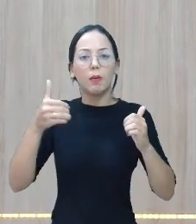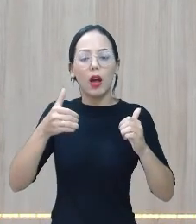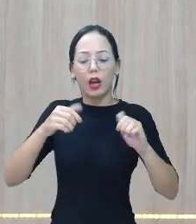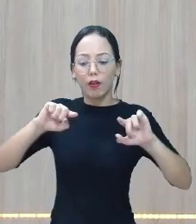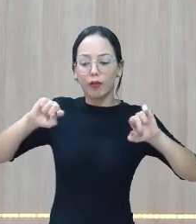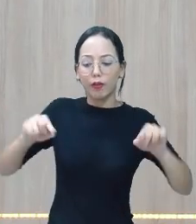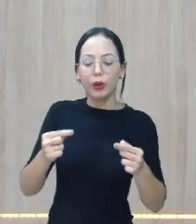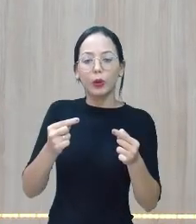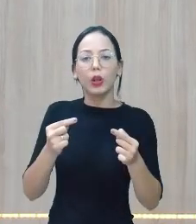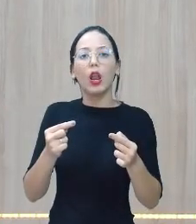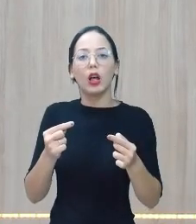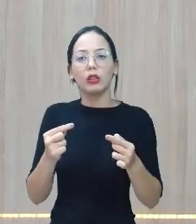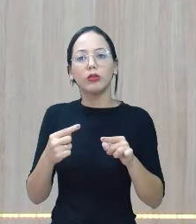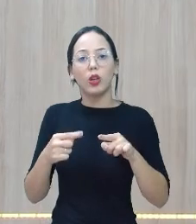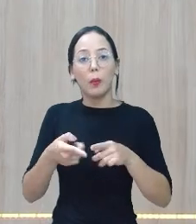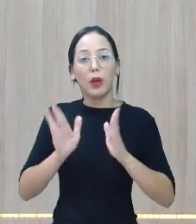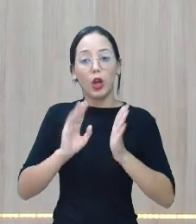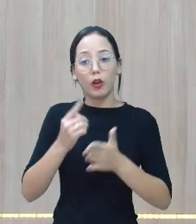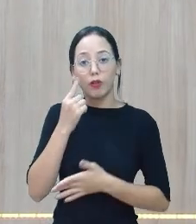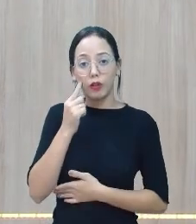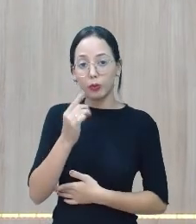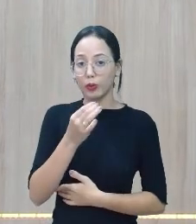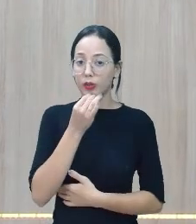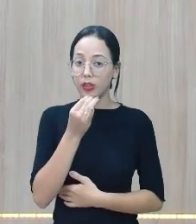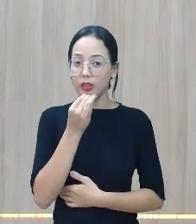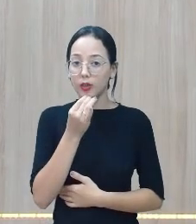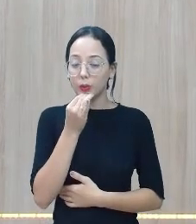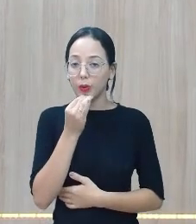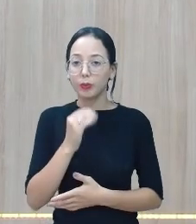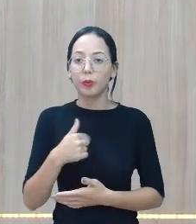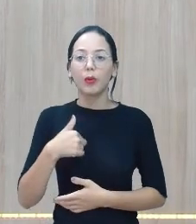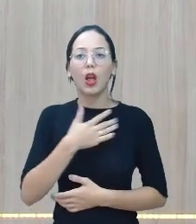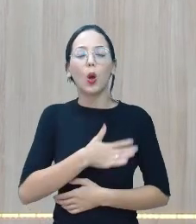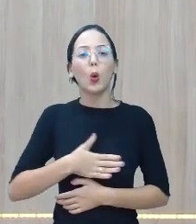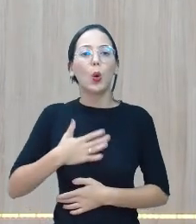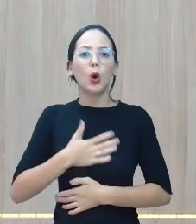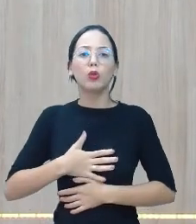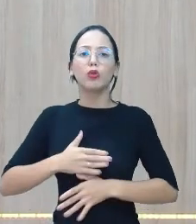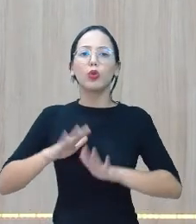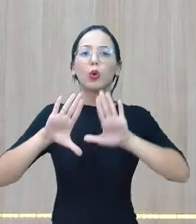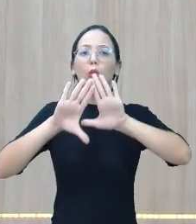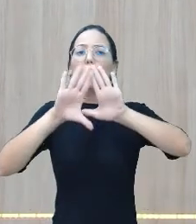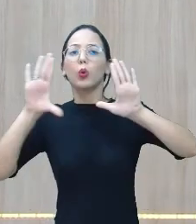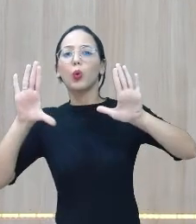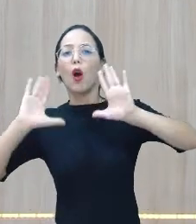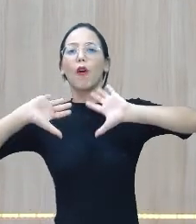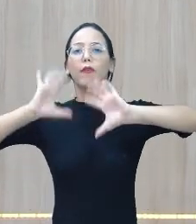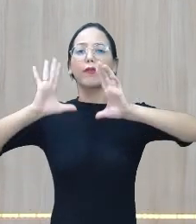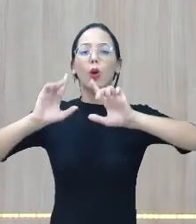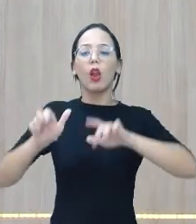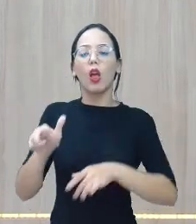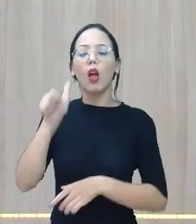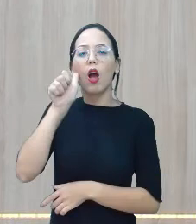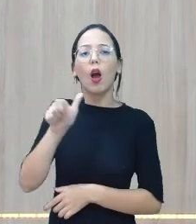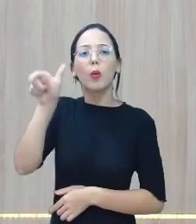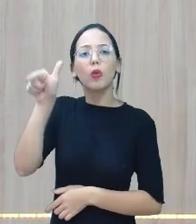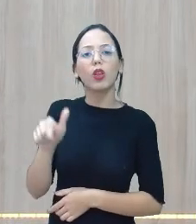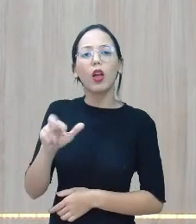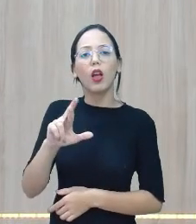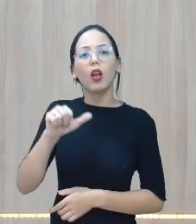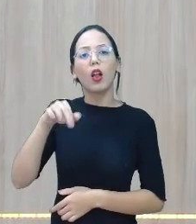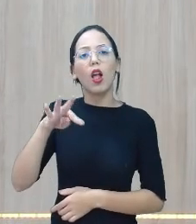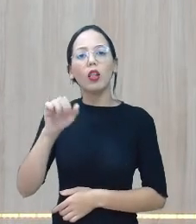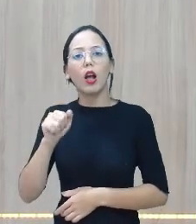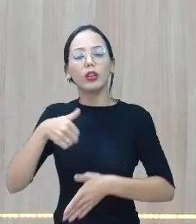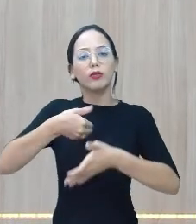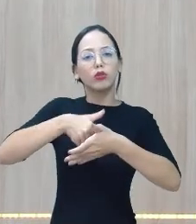vírgula, como vimos neste exemplo aqui. Eu gosto de vôlei. A Renata, de futebol.